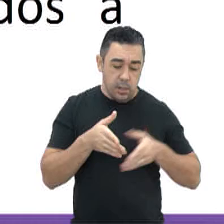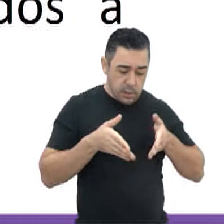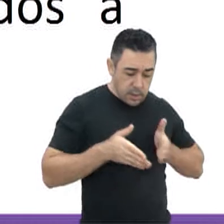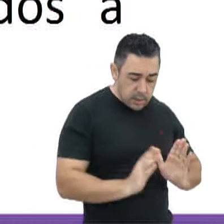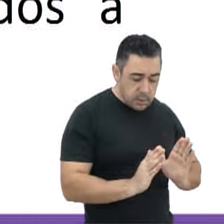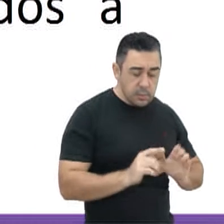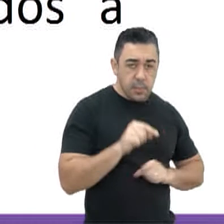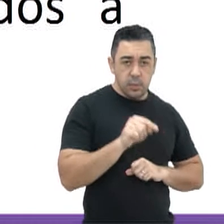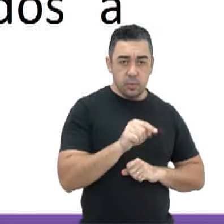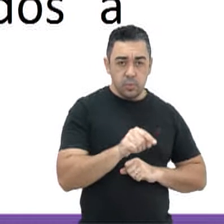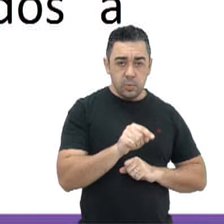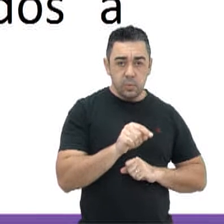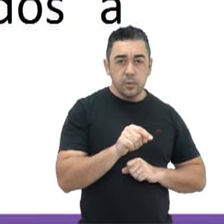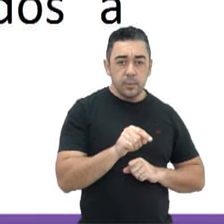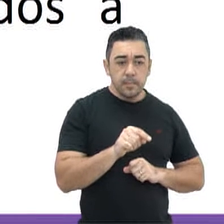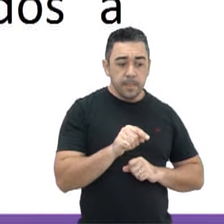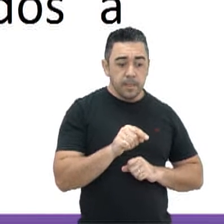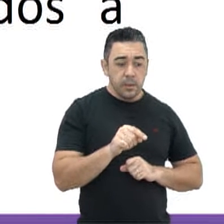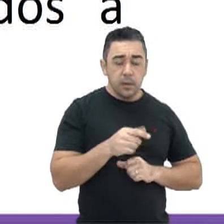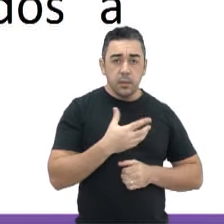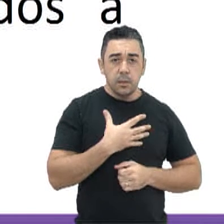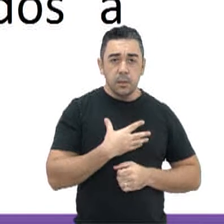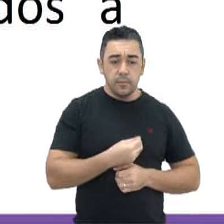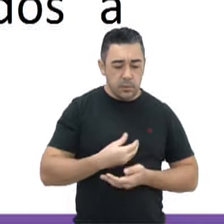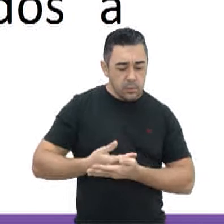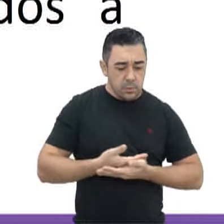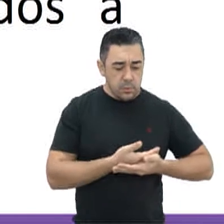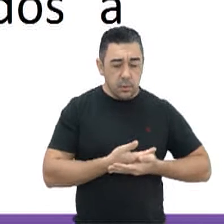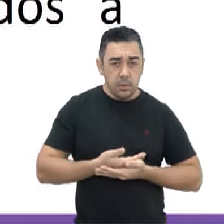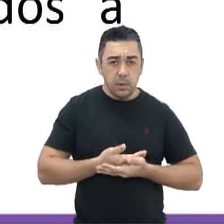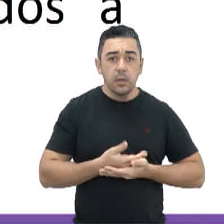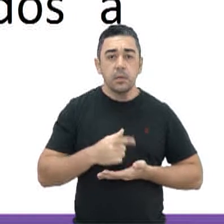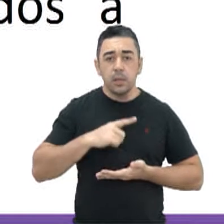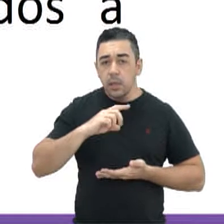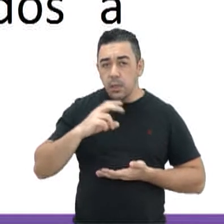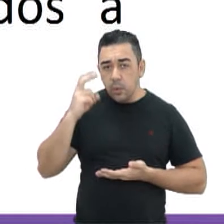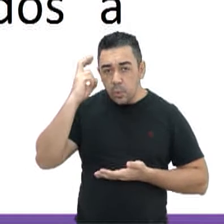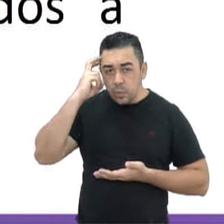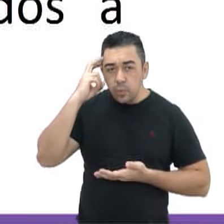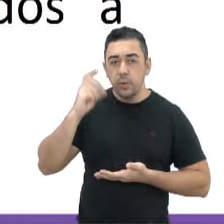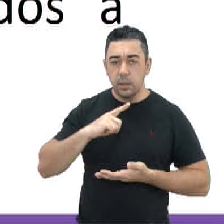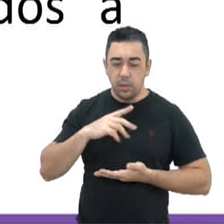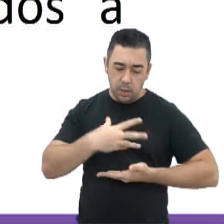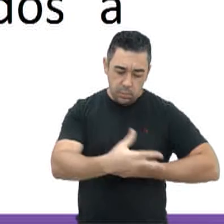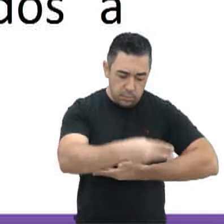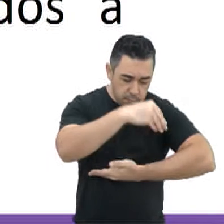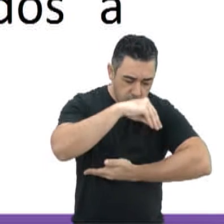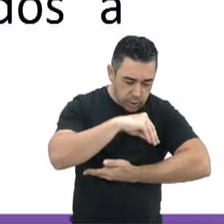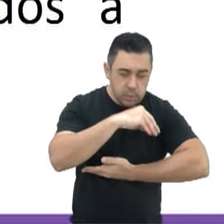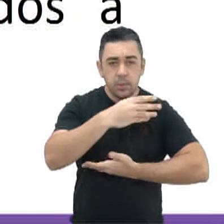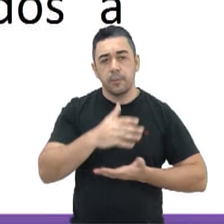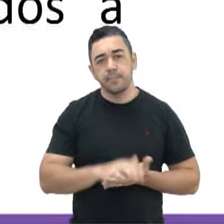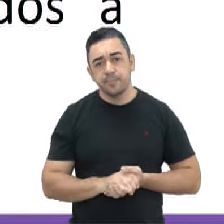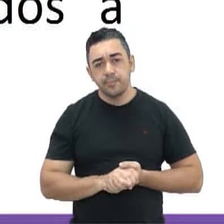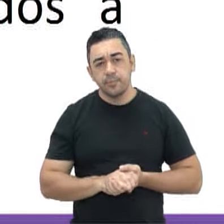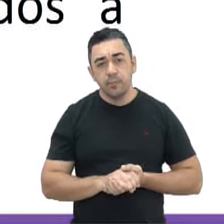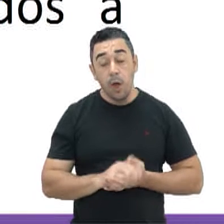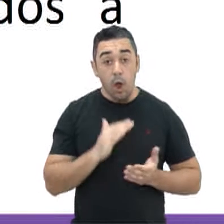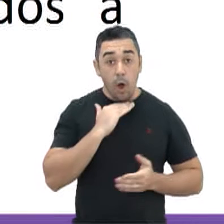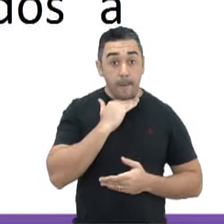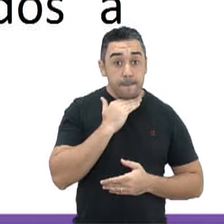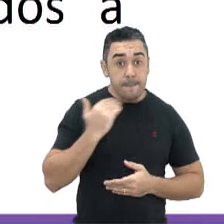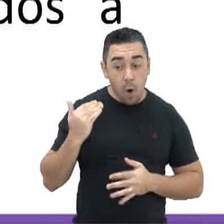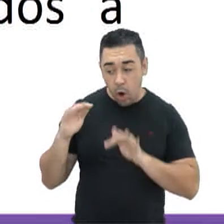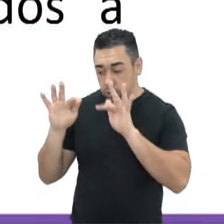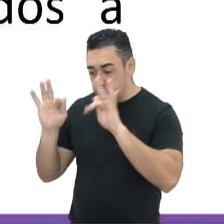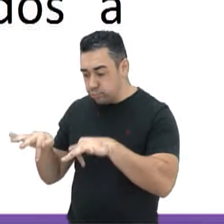nascimento, então quando a pessoa nasce, muitas culturas e tradições têm algum tipo de batizado. Morte, então, no começo da vida e